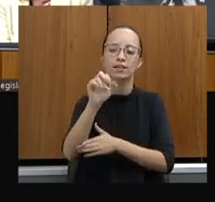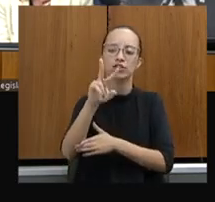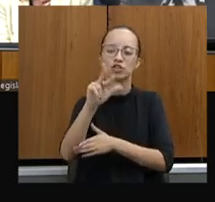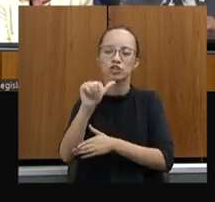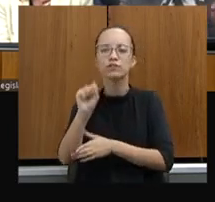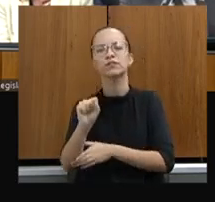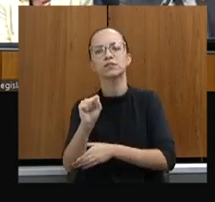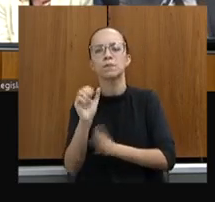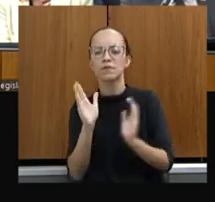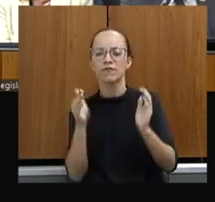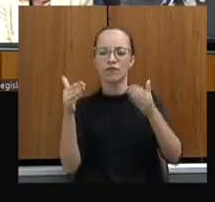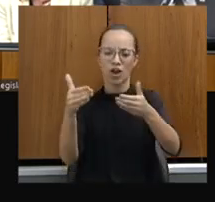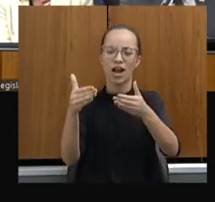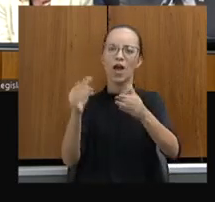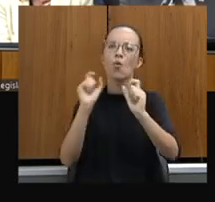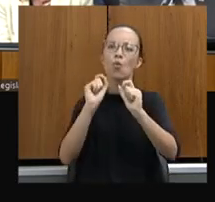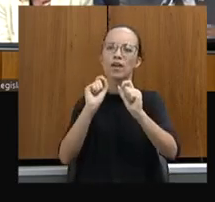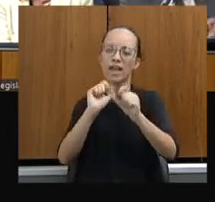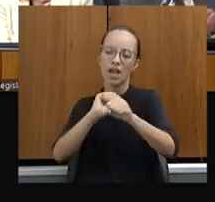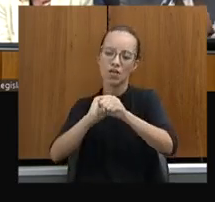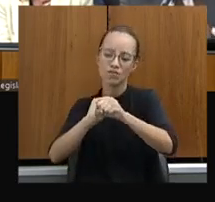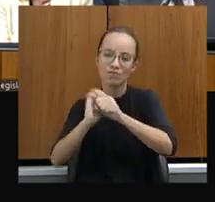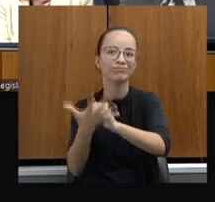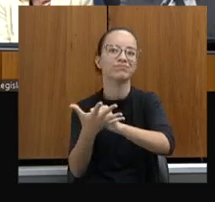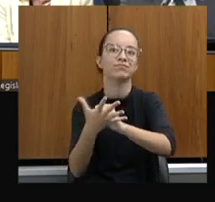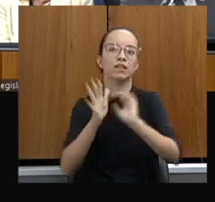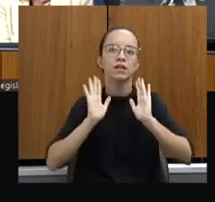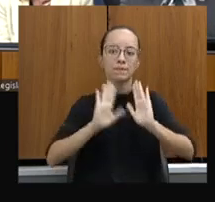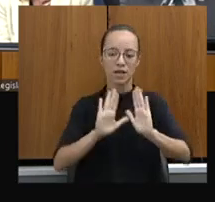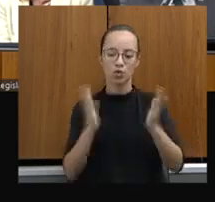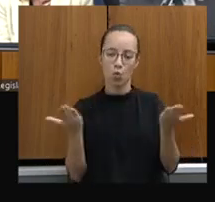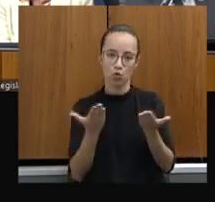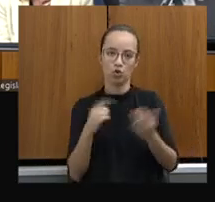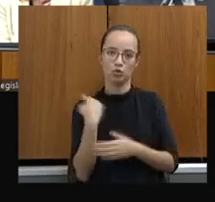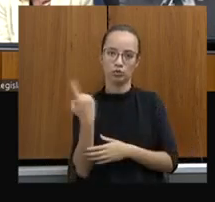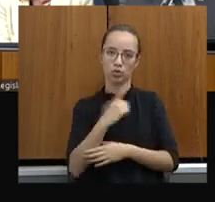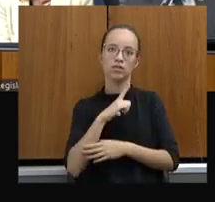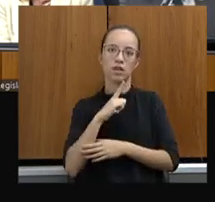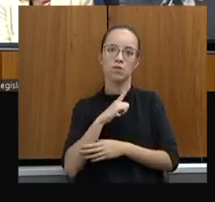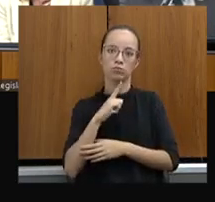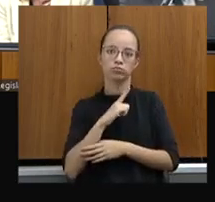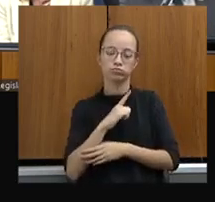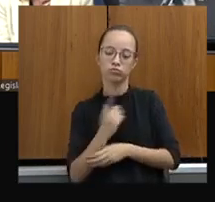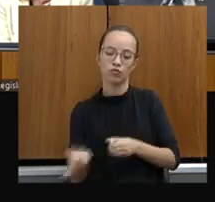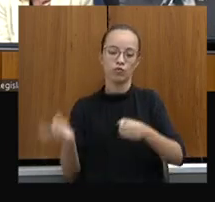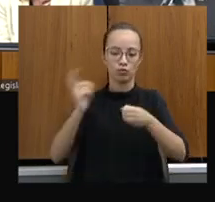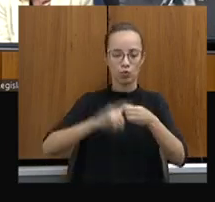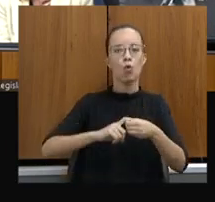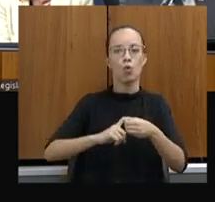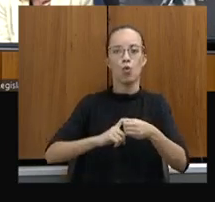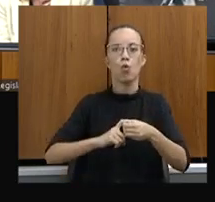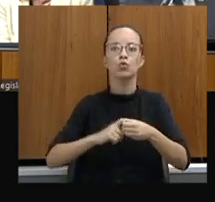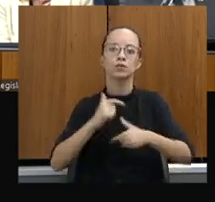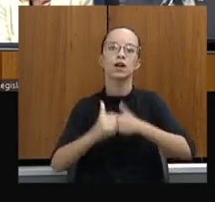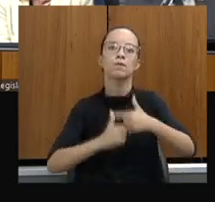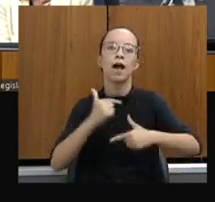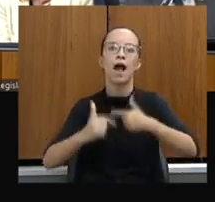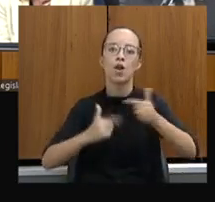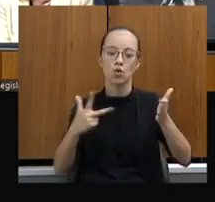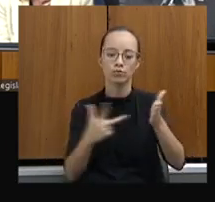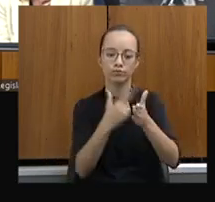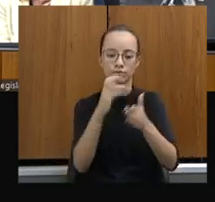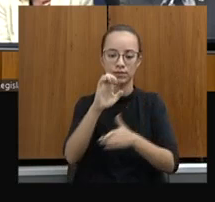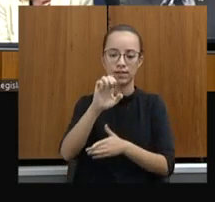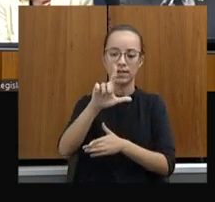total e exclusiva couve 19 Mas hoje nós já recuperamos os índices né de operação de cirurgia